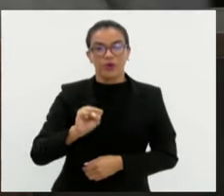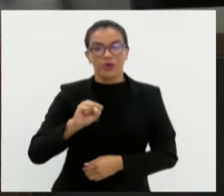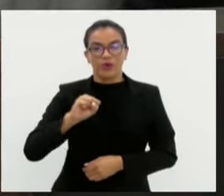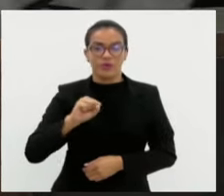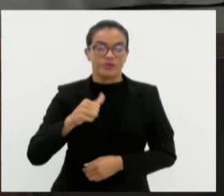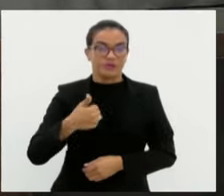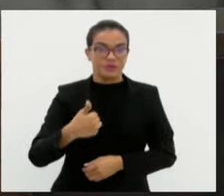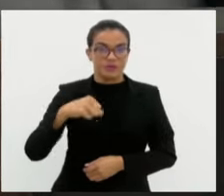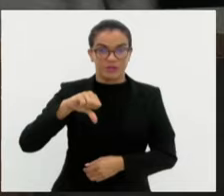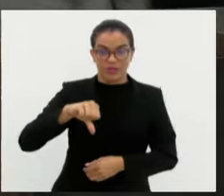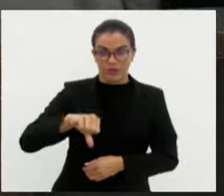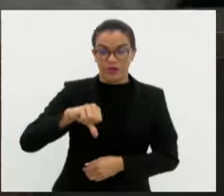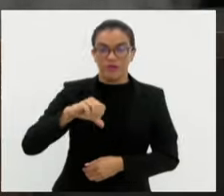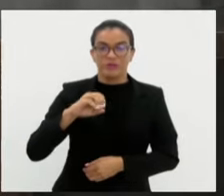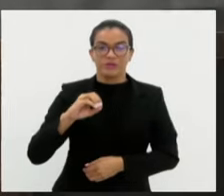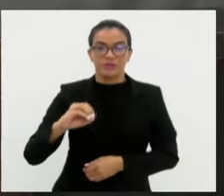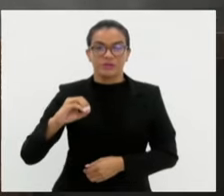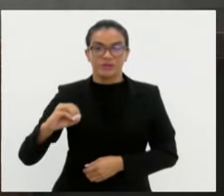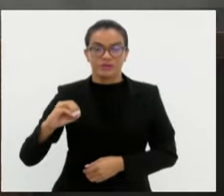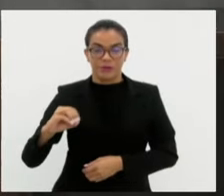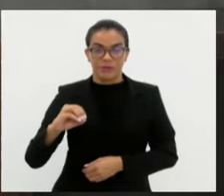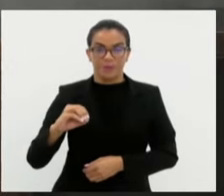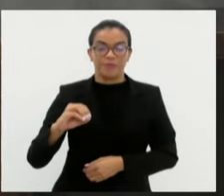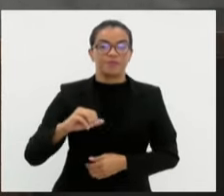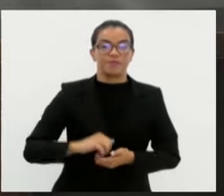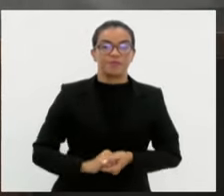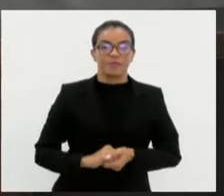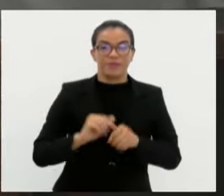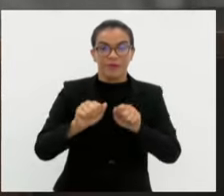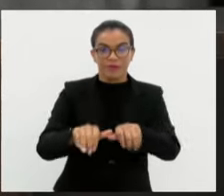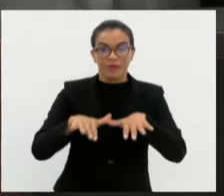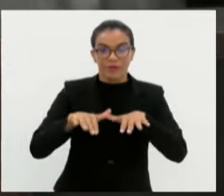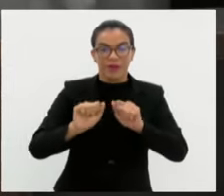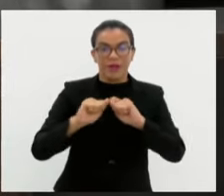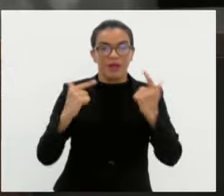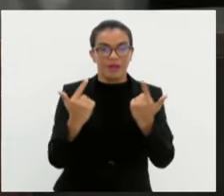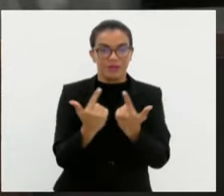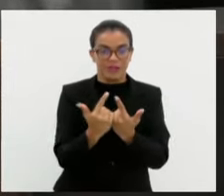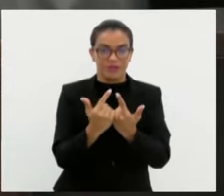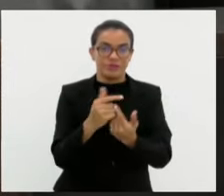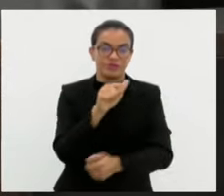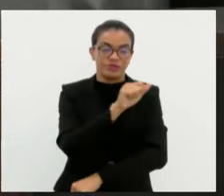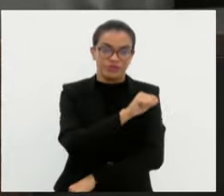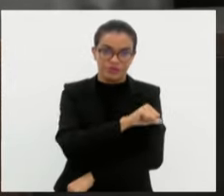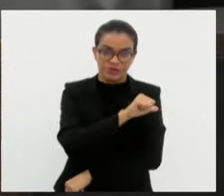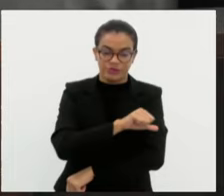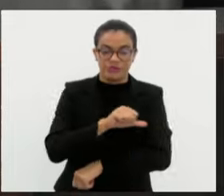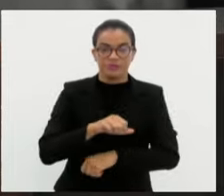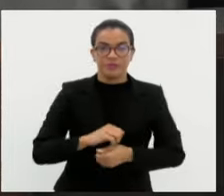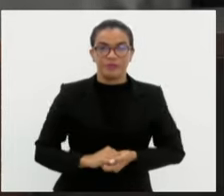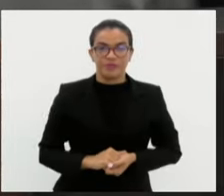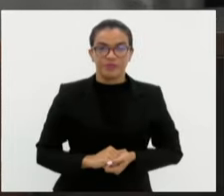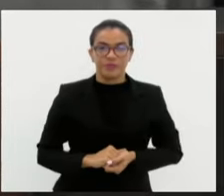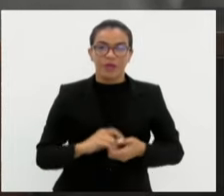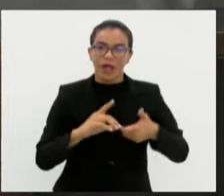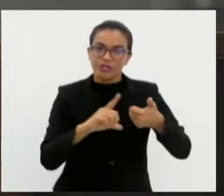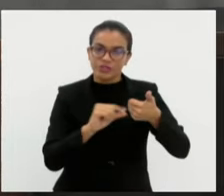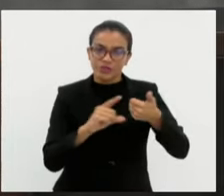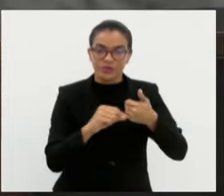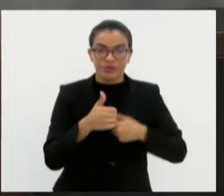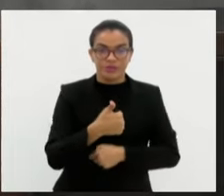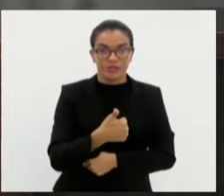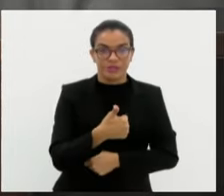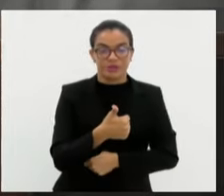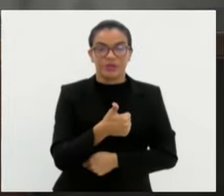8-19-0000. Assembleia Legislativa do Estado do Rio de Janeiro, com fundamento no artigo 102 do